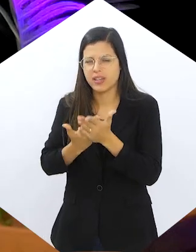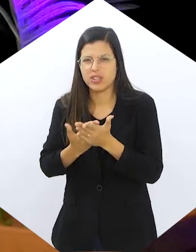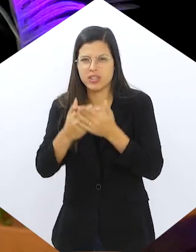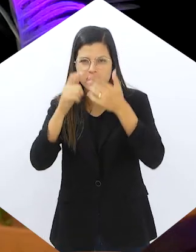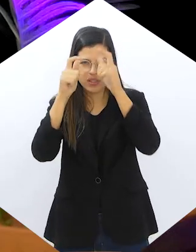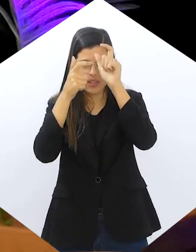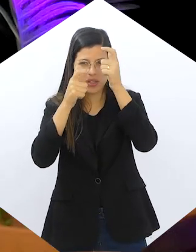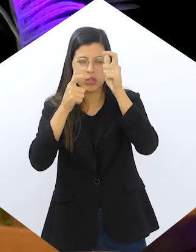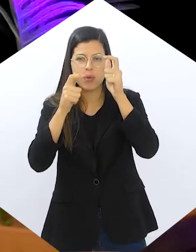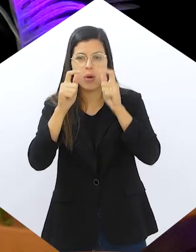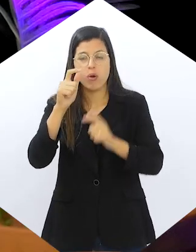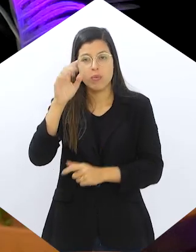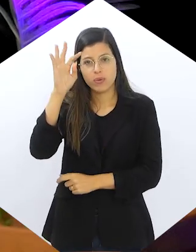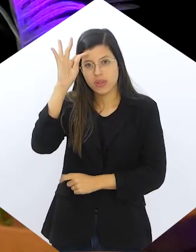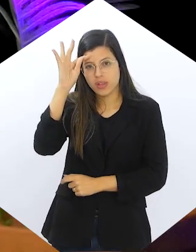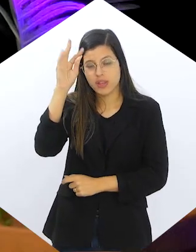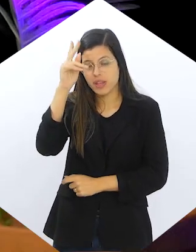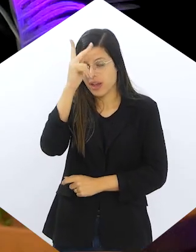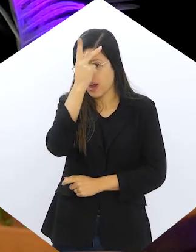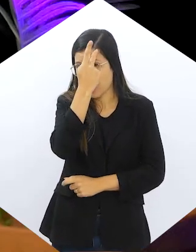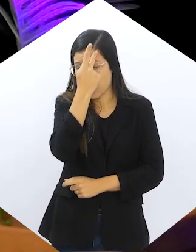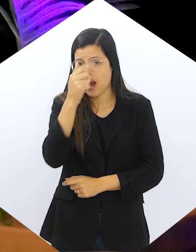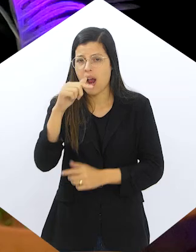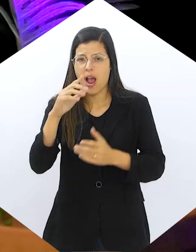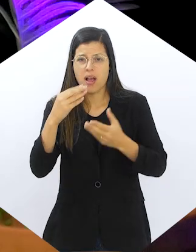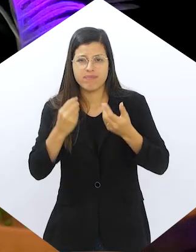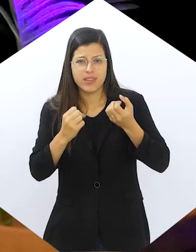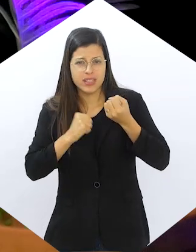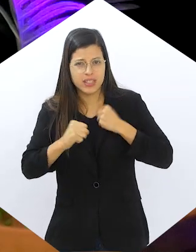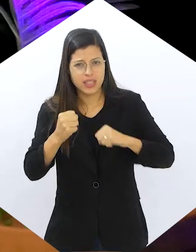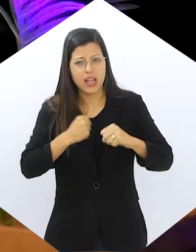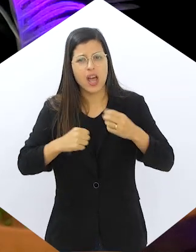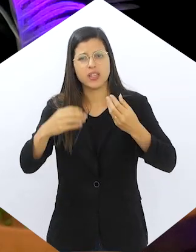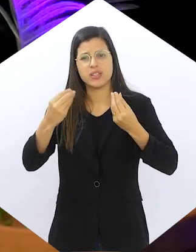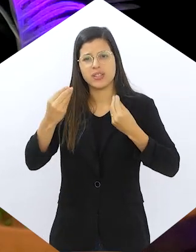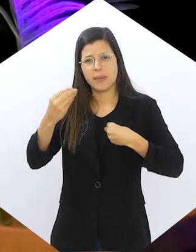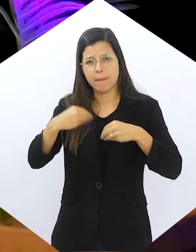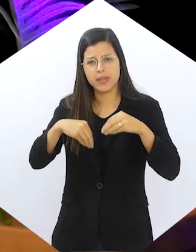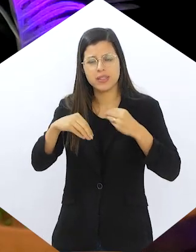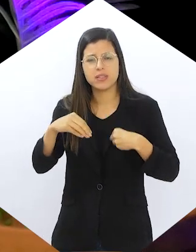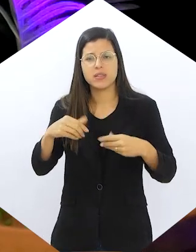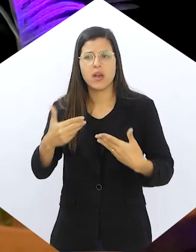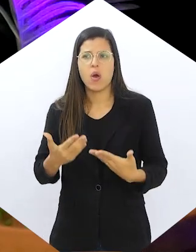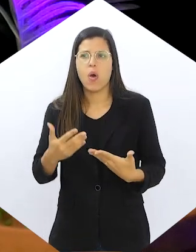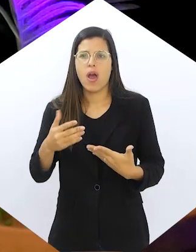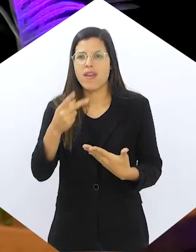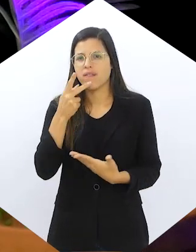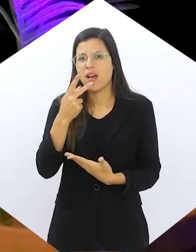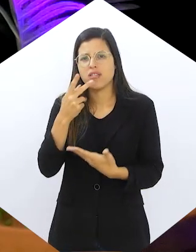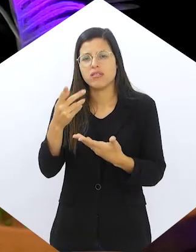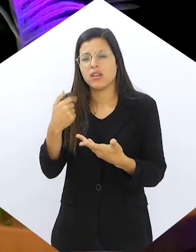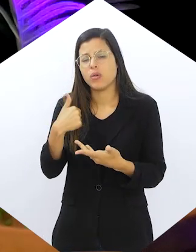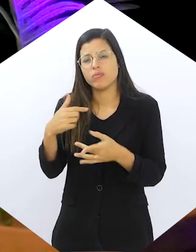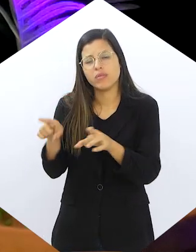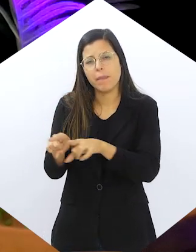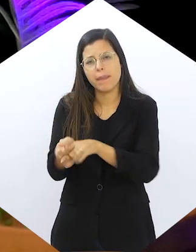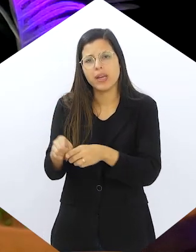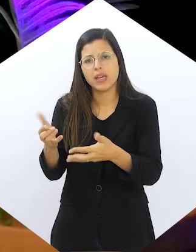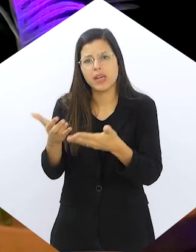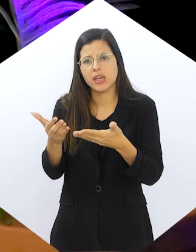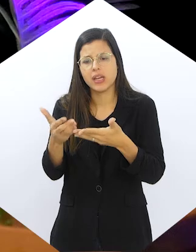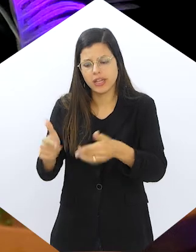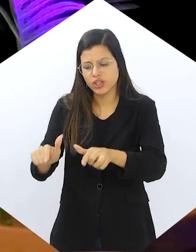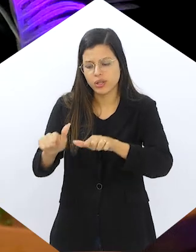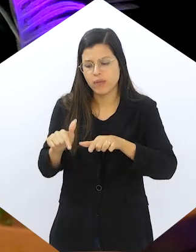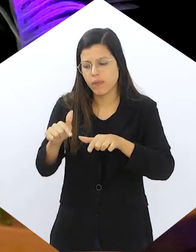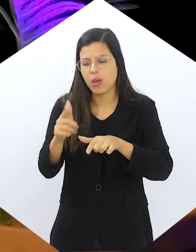depressão, síndrome do pânico, até o TDAH também banalizam. Então, eu também queria ter um cão desse para poder levar ele para tudo